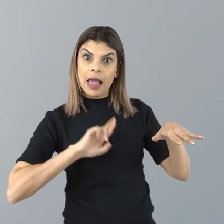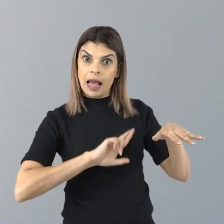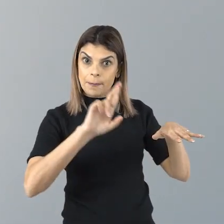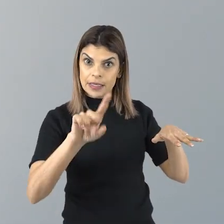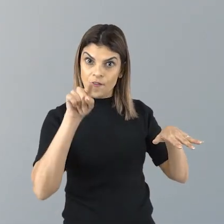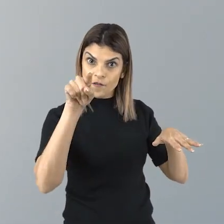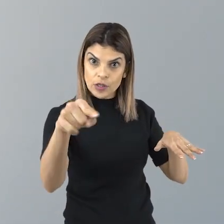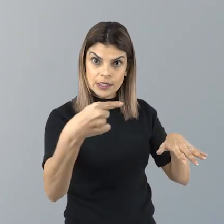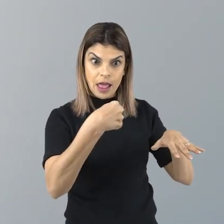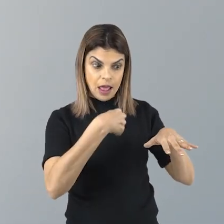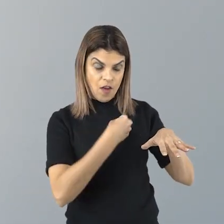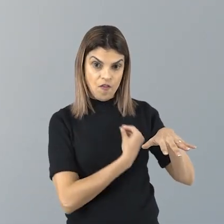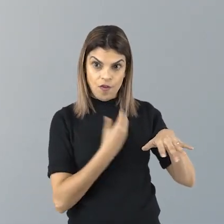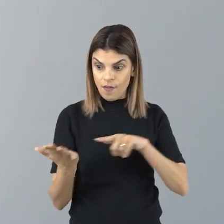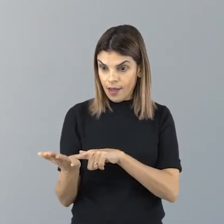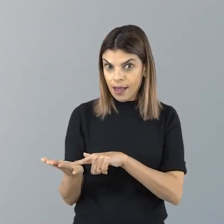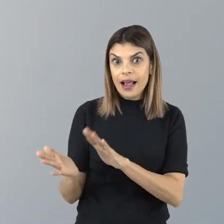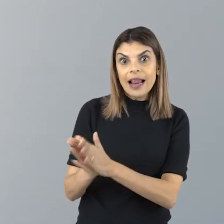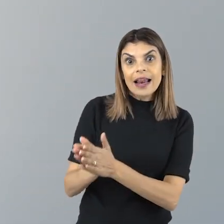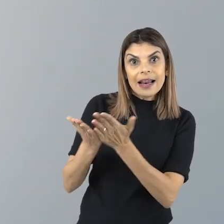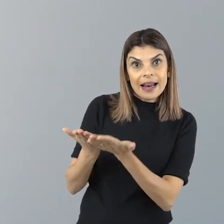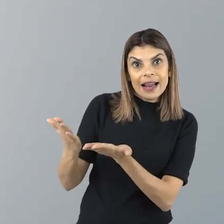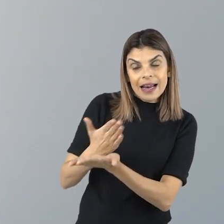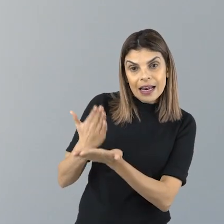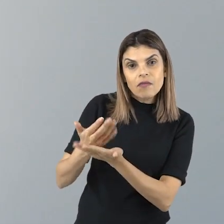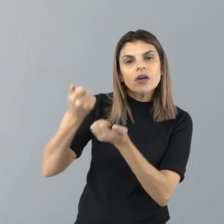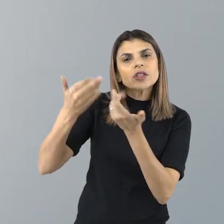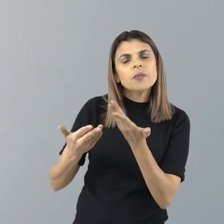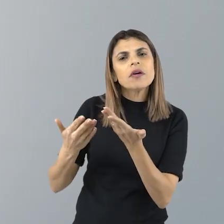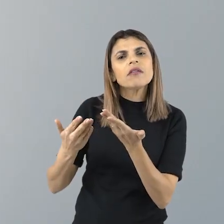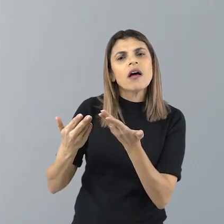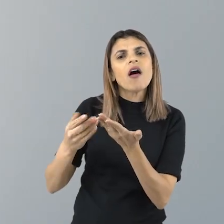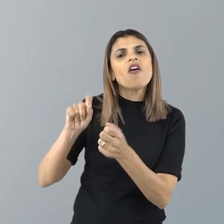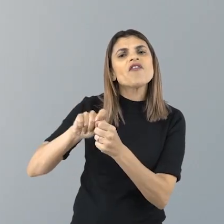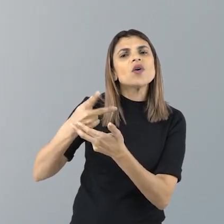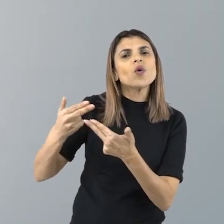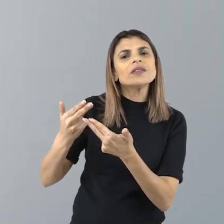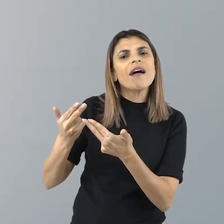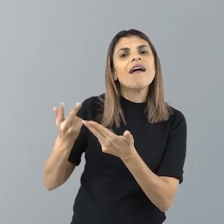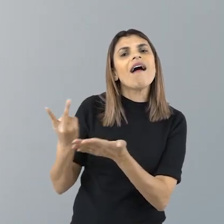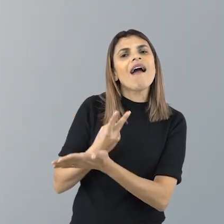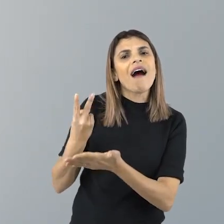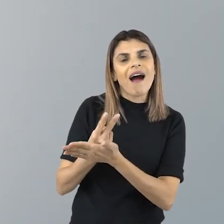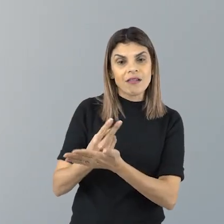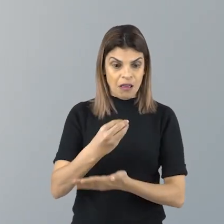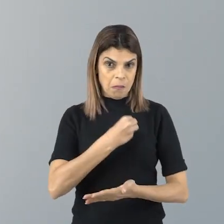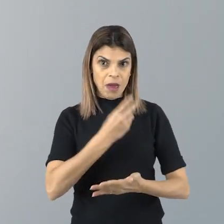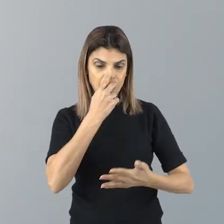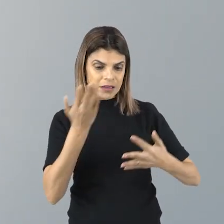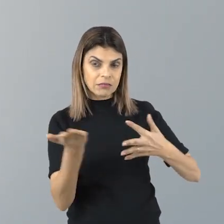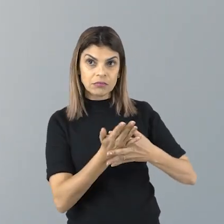eu, sua vida e a minha vida. E este livro representa o que fizemos de errado. O pecado cria uma barreira entre nós e